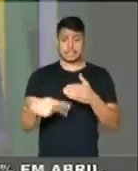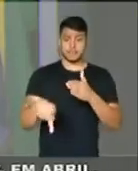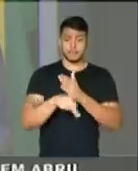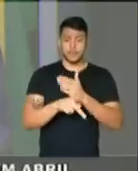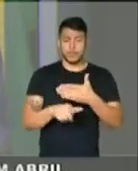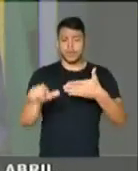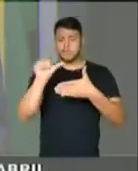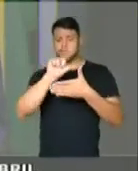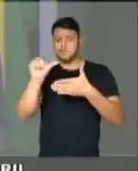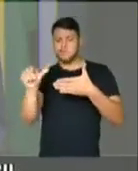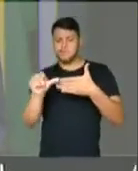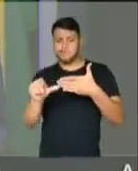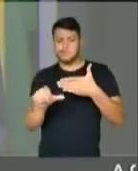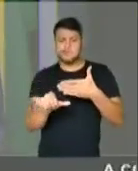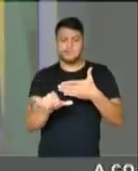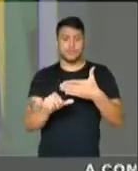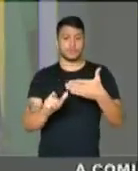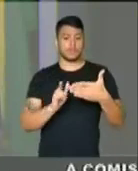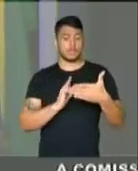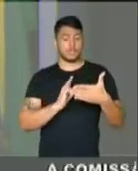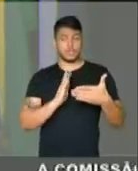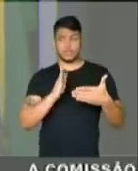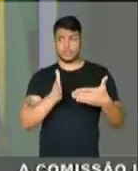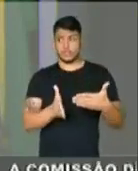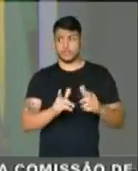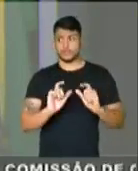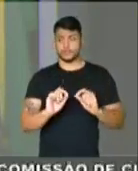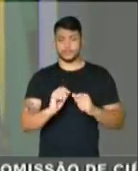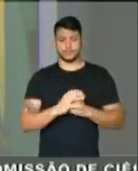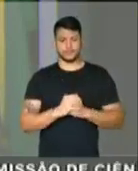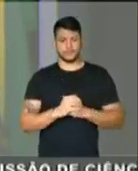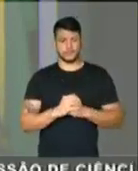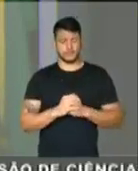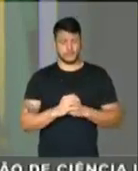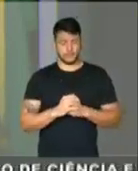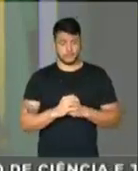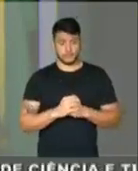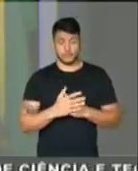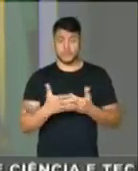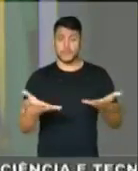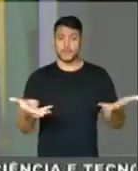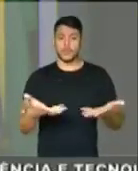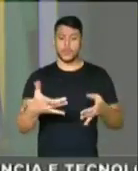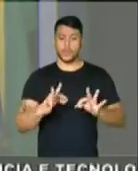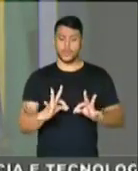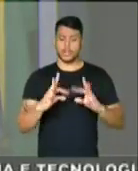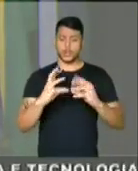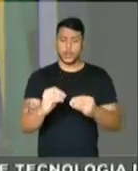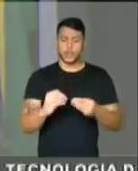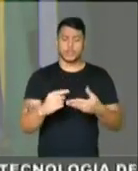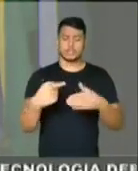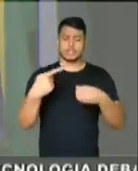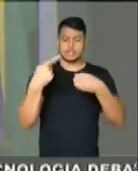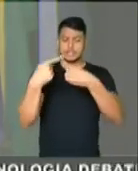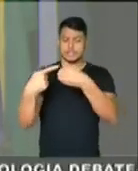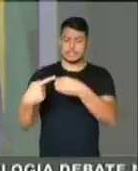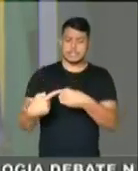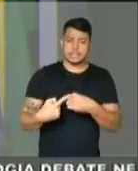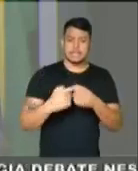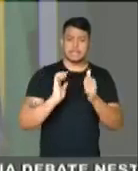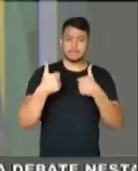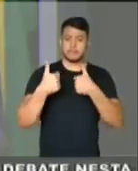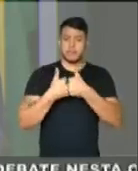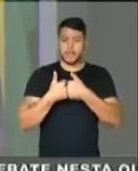tem sido emocionante nesse momento de um sentimento de ausência